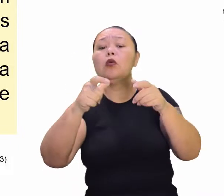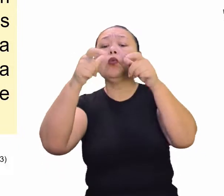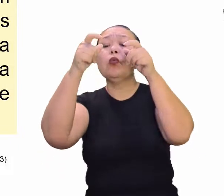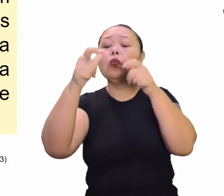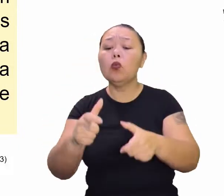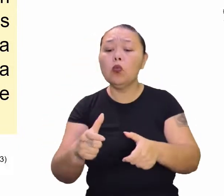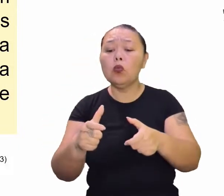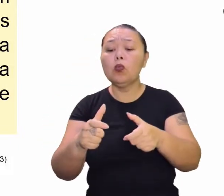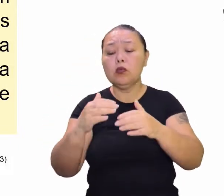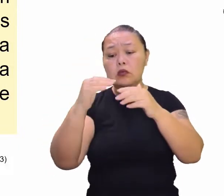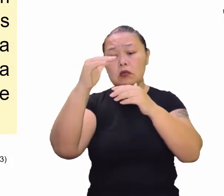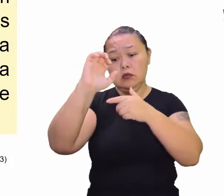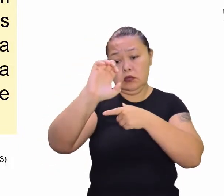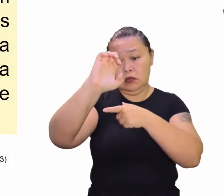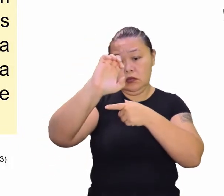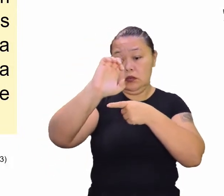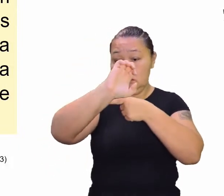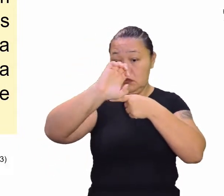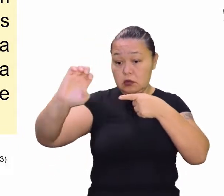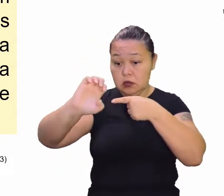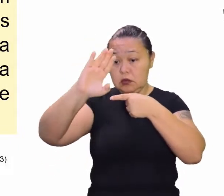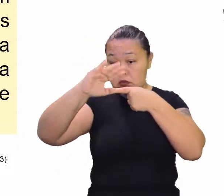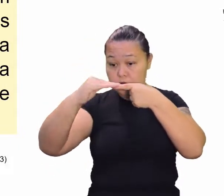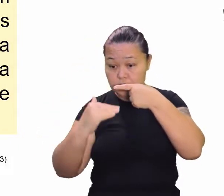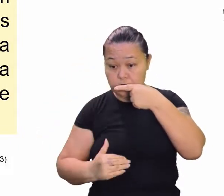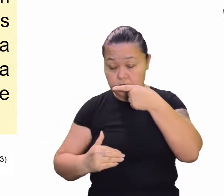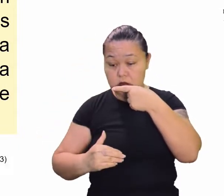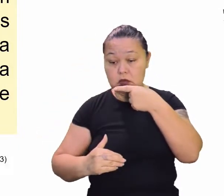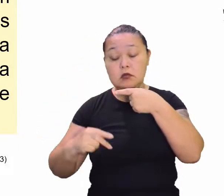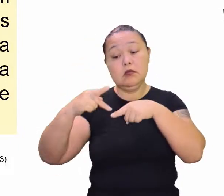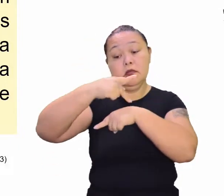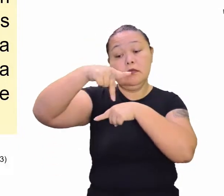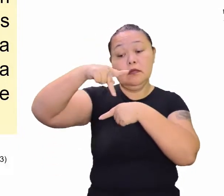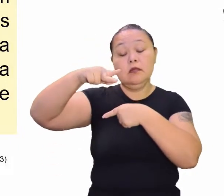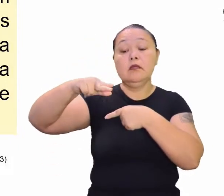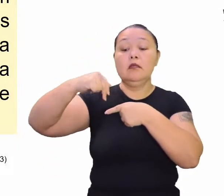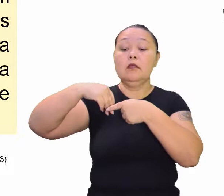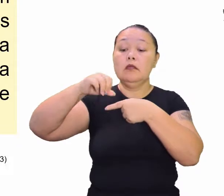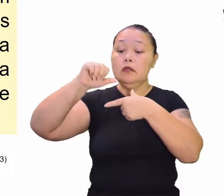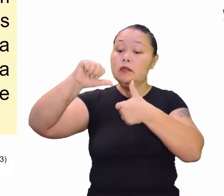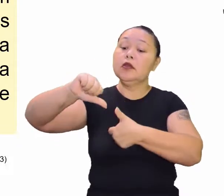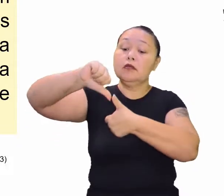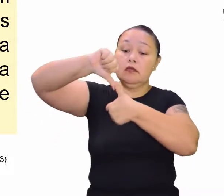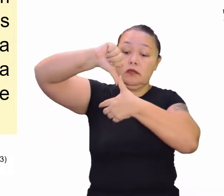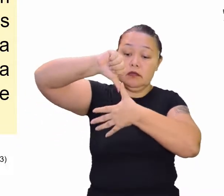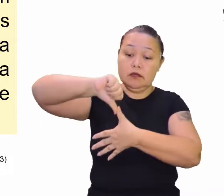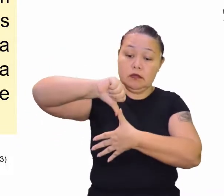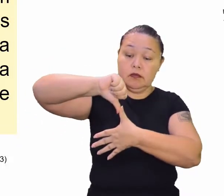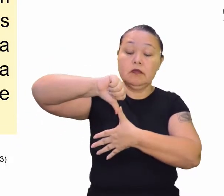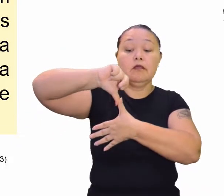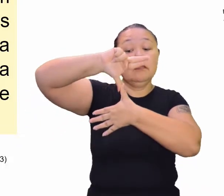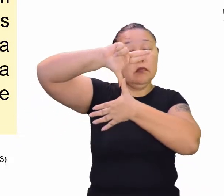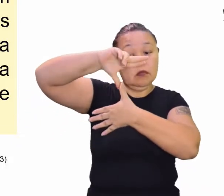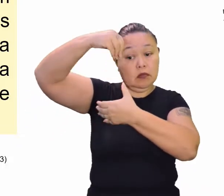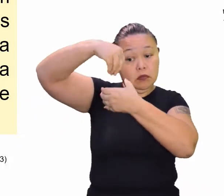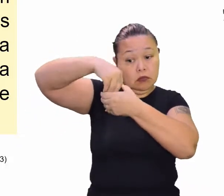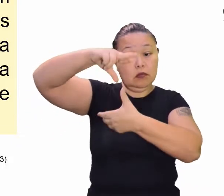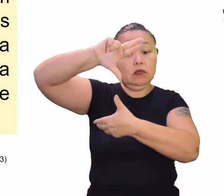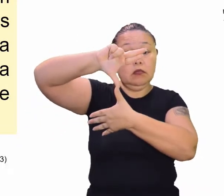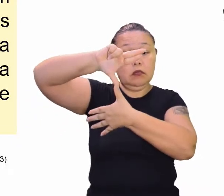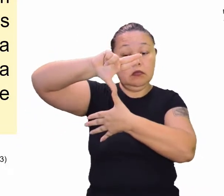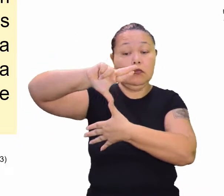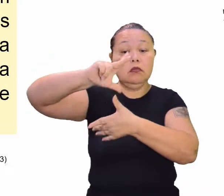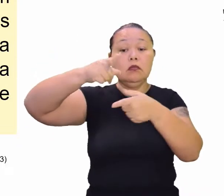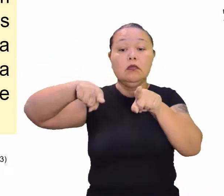localizadas abaixo da linha do Equador, que são os países aqui do Hemisfério Sul, dentro da América Latina